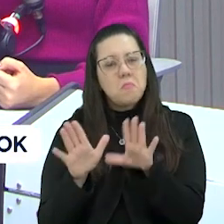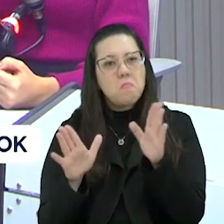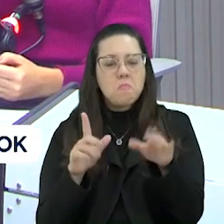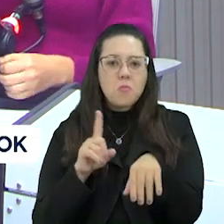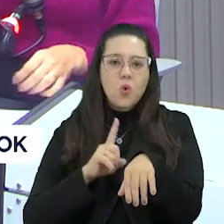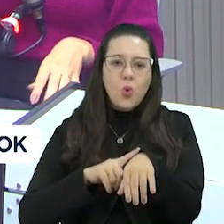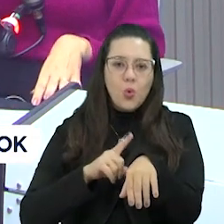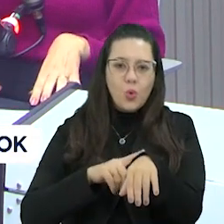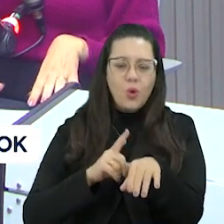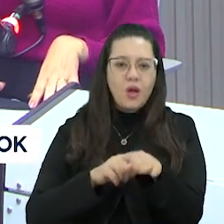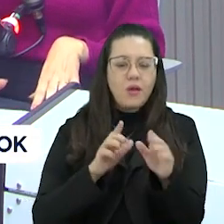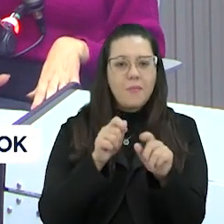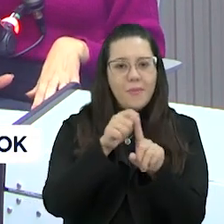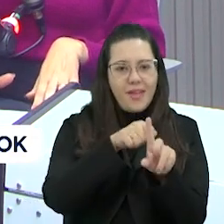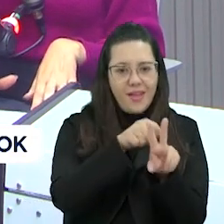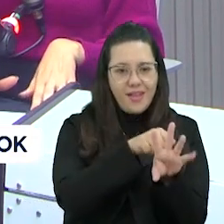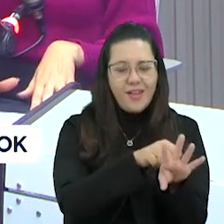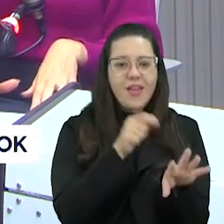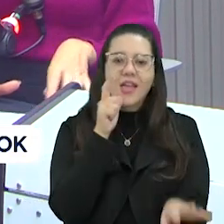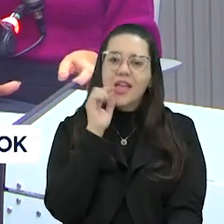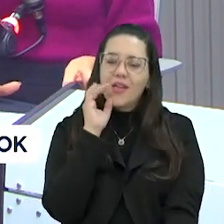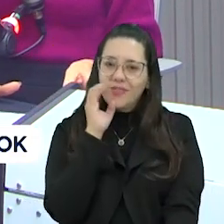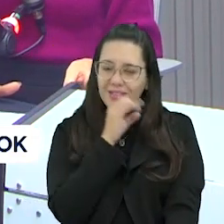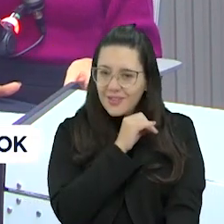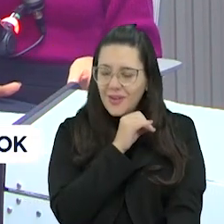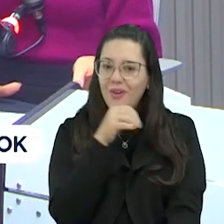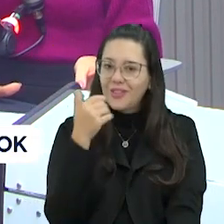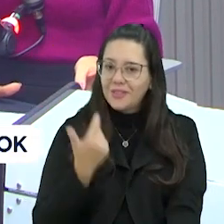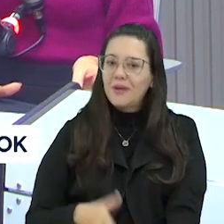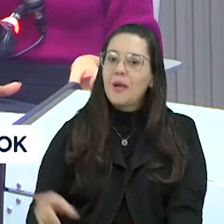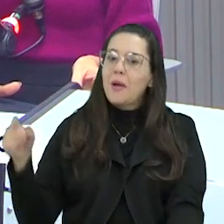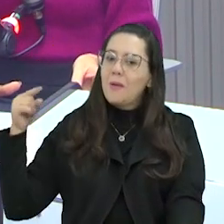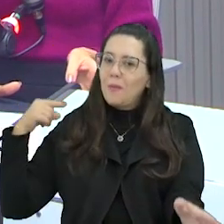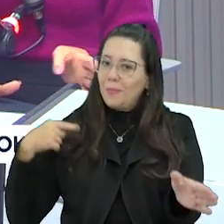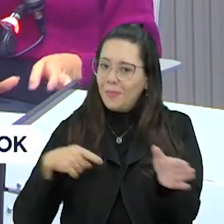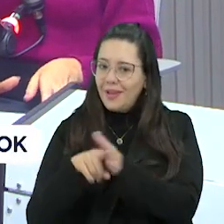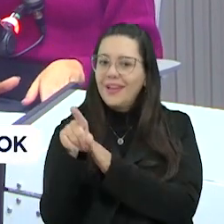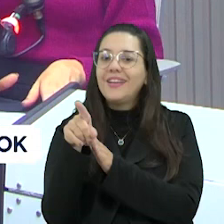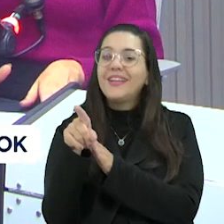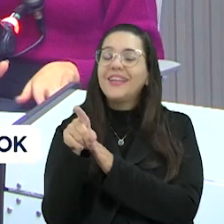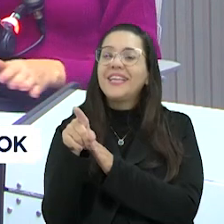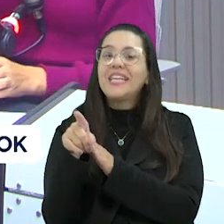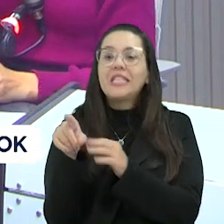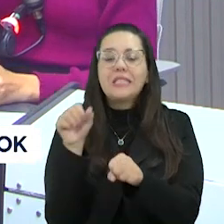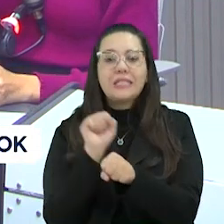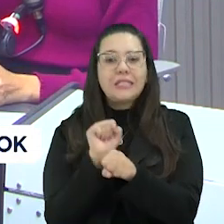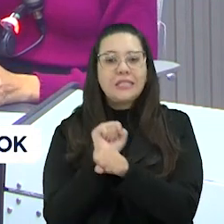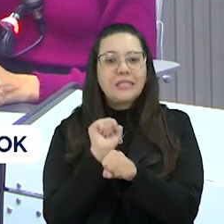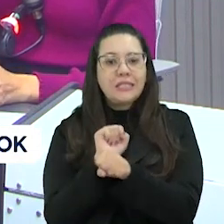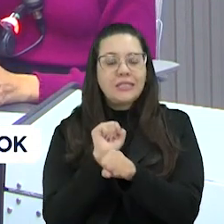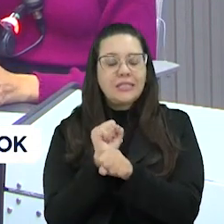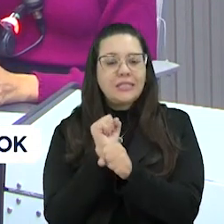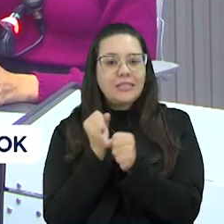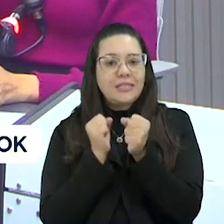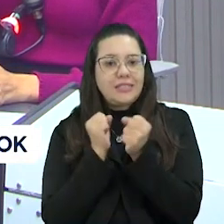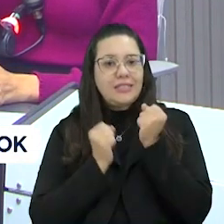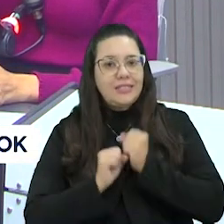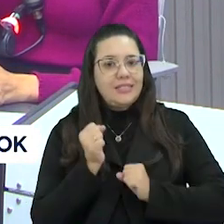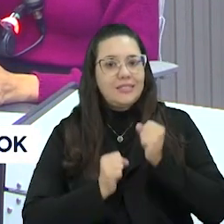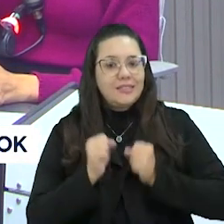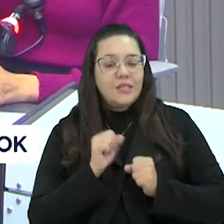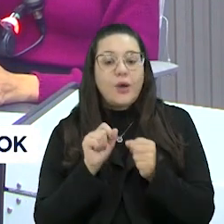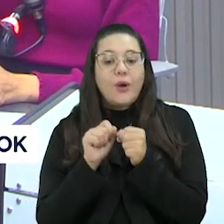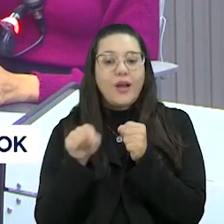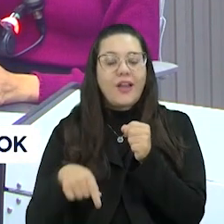e agora está de volta. Quero começar te perguntando, capitão, sobre as expectativas para esse retorno no comando aqui